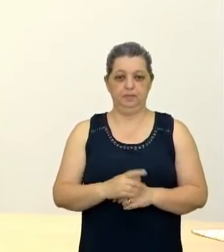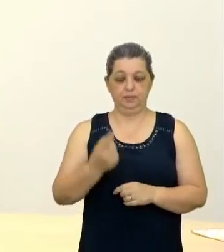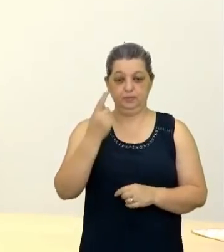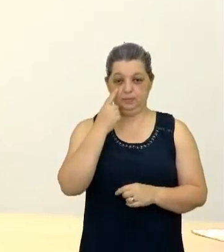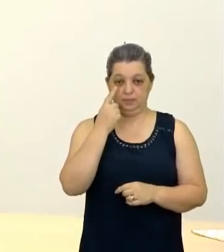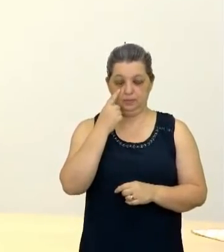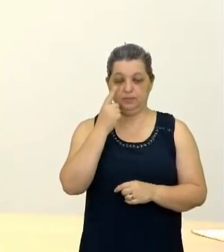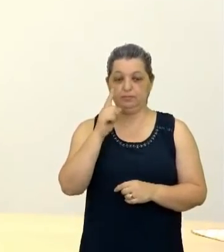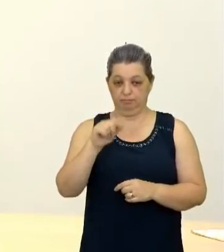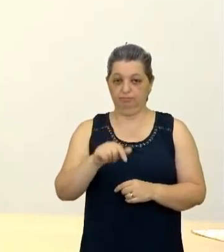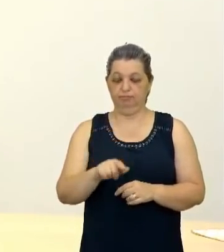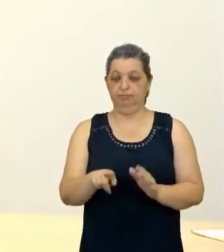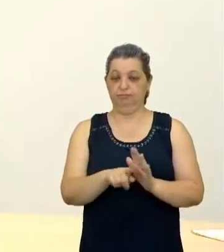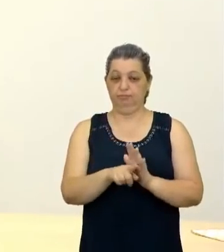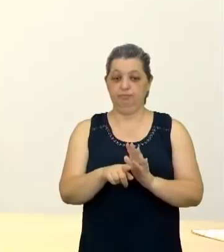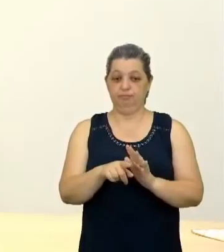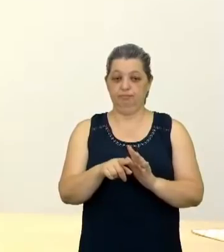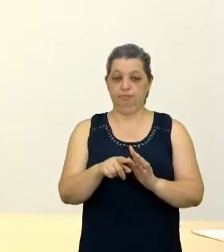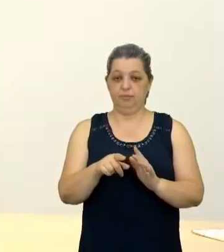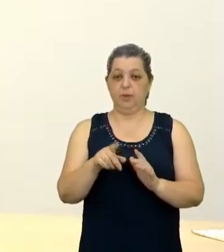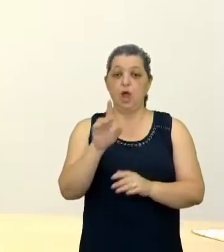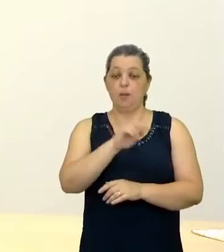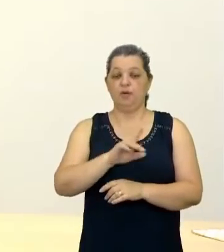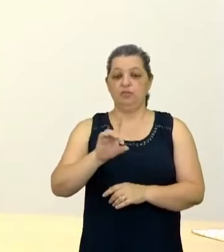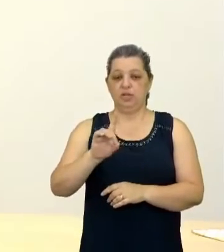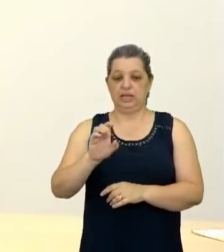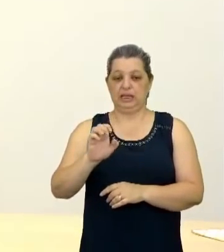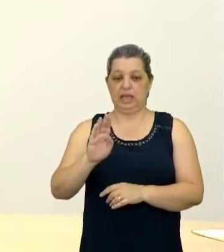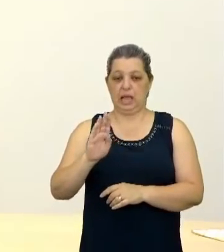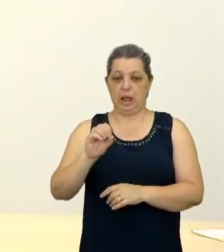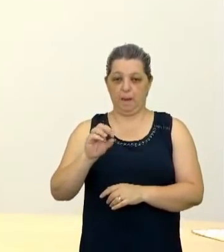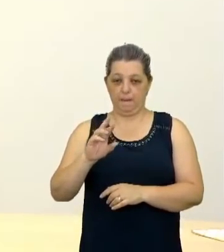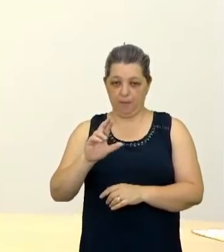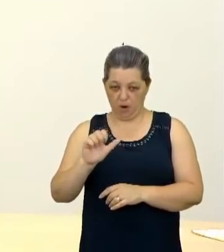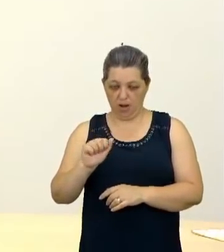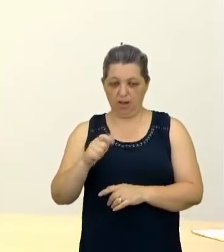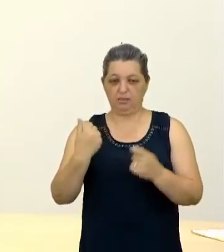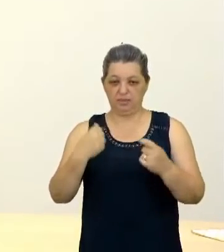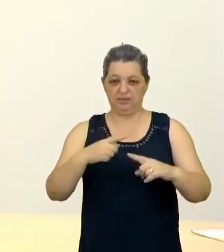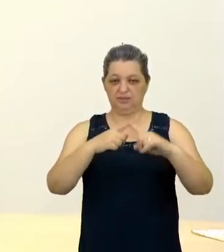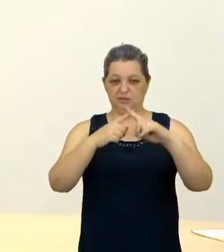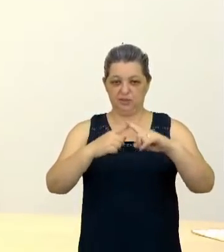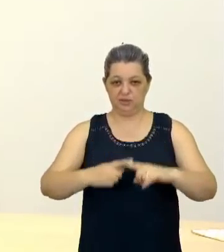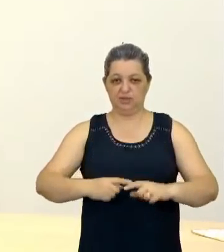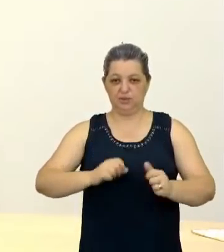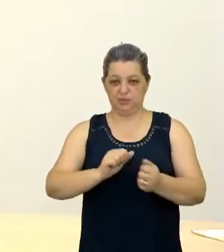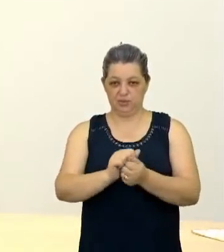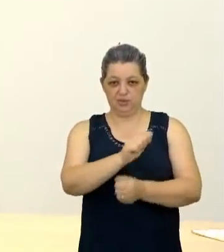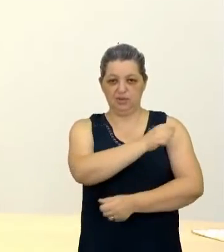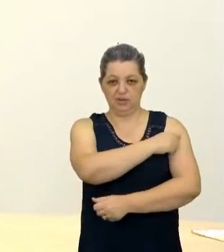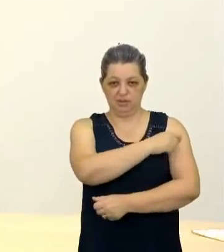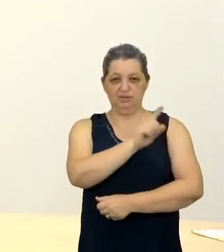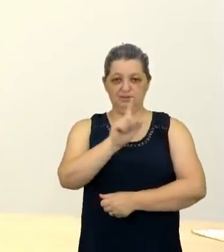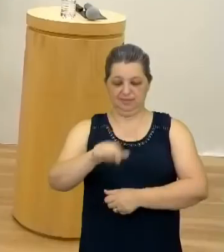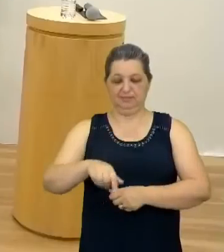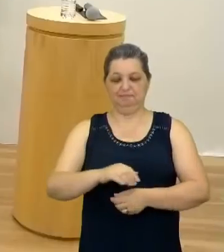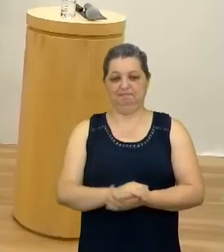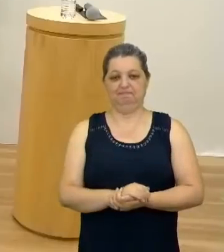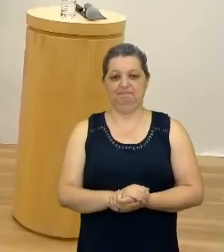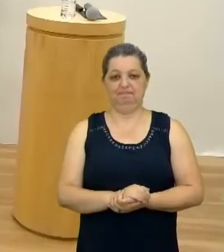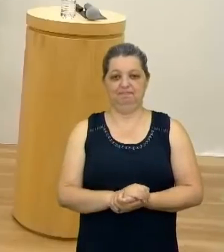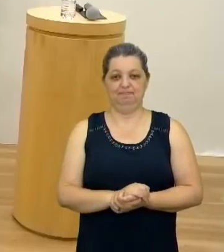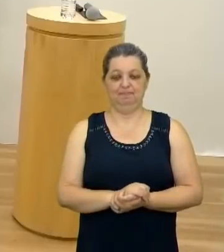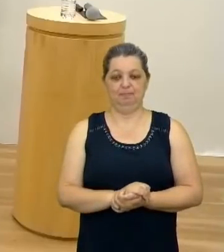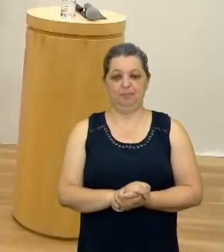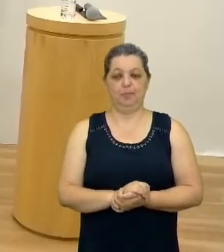por aí também. Professora Débora fatorou lá com seus alunos, viu? Lá da Escola Estadual Júlio Pestana. É isso aí. E